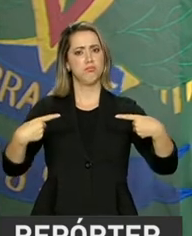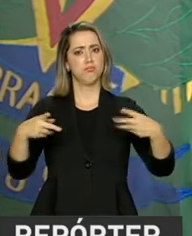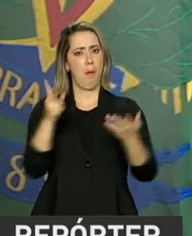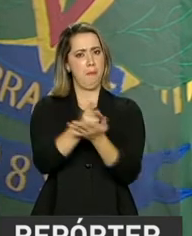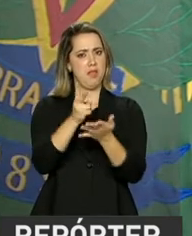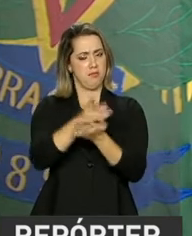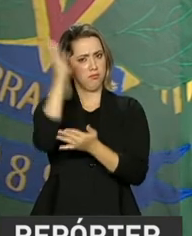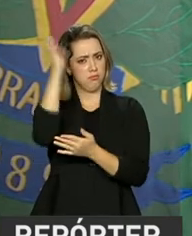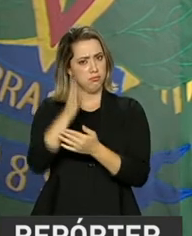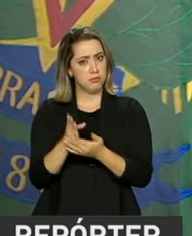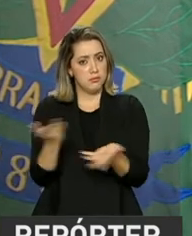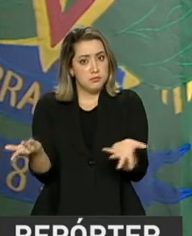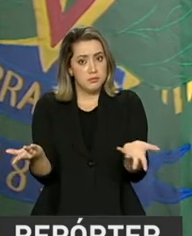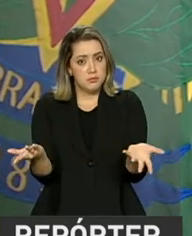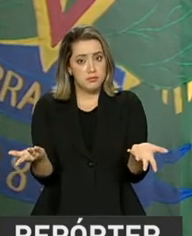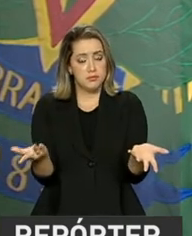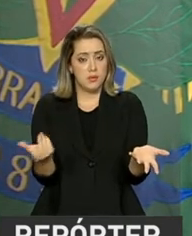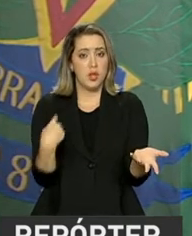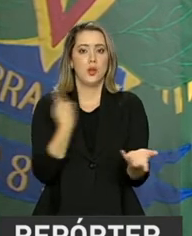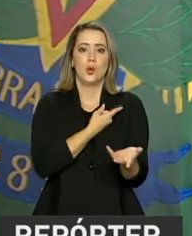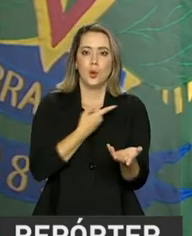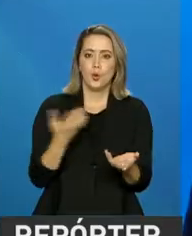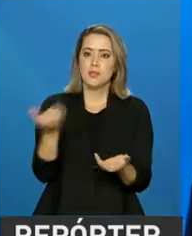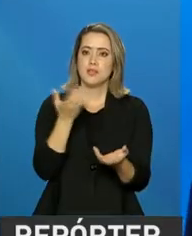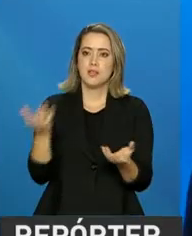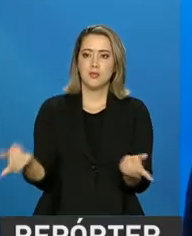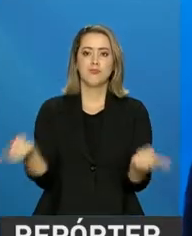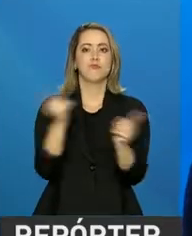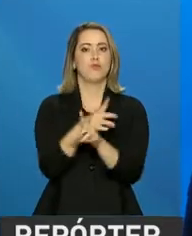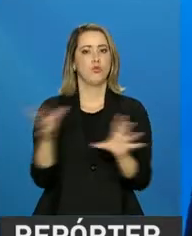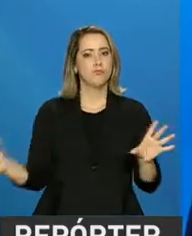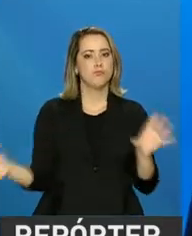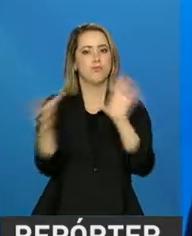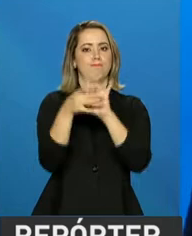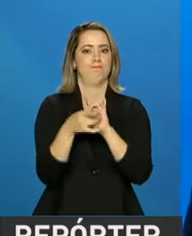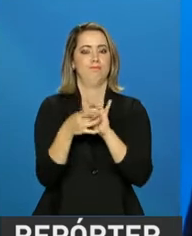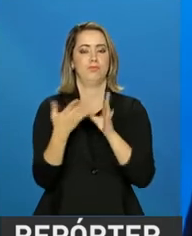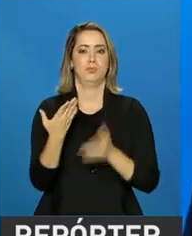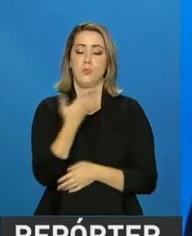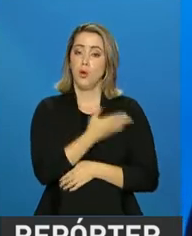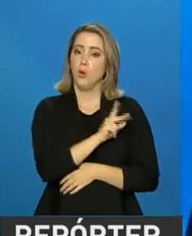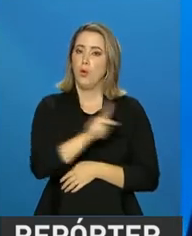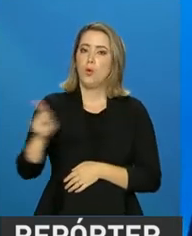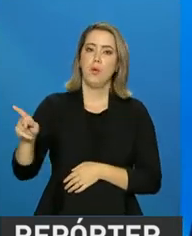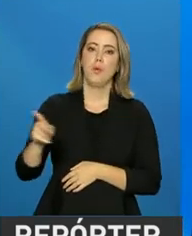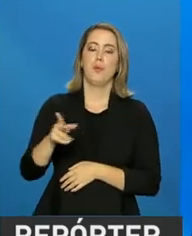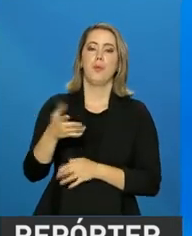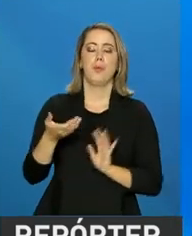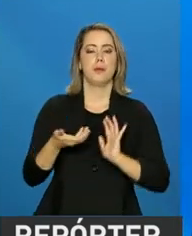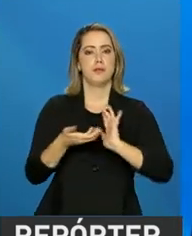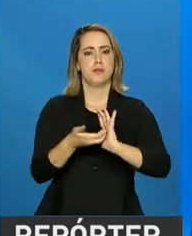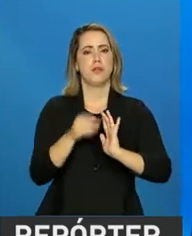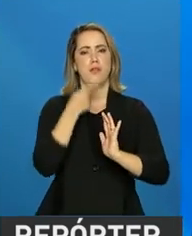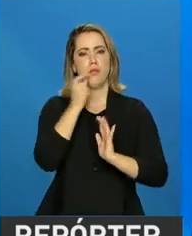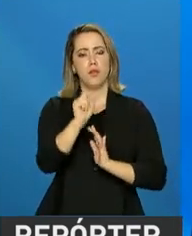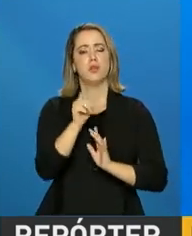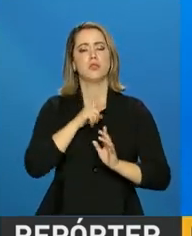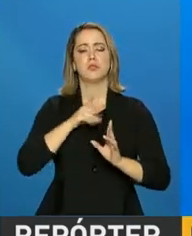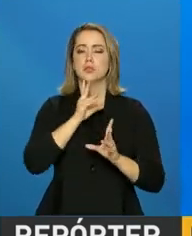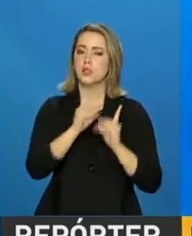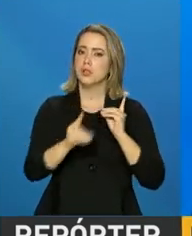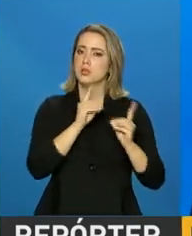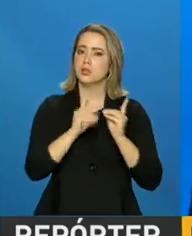brasileiros com brasileiros o presidente da câmara rodrigo maia destacou o diálogo entre o legislativo eo